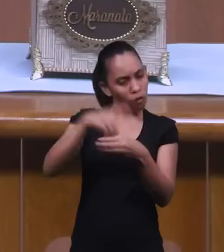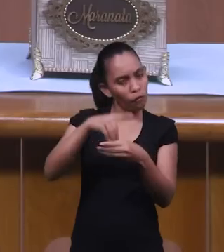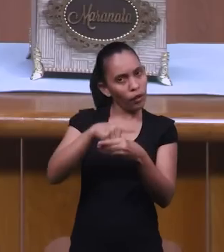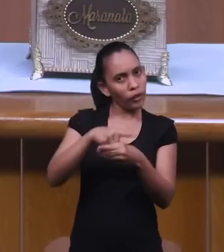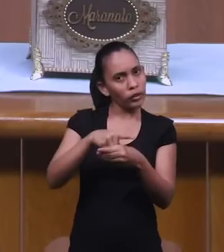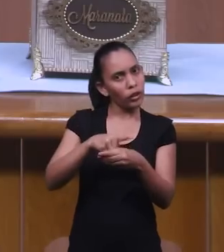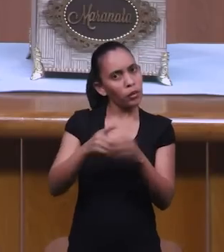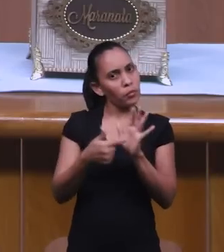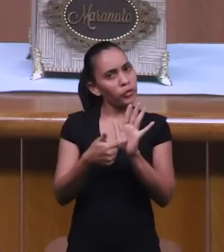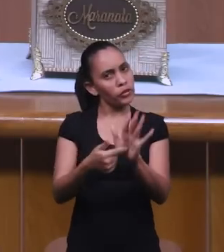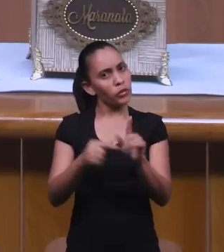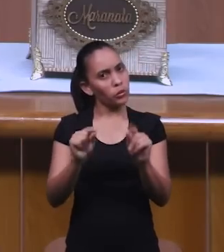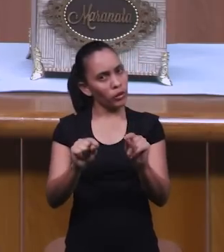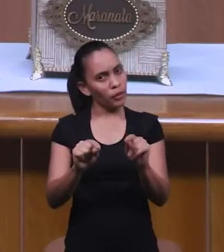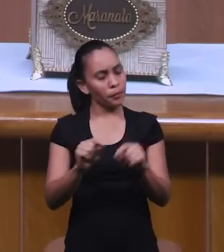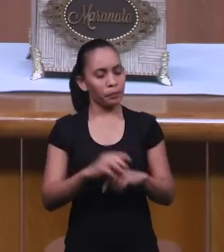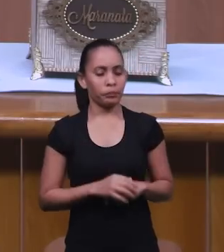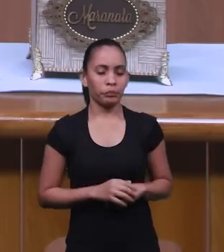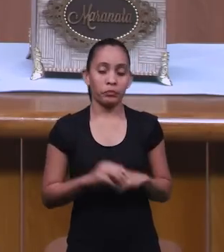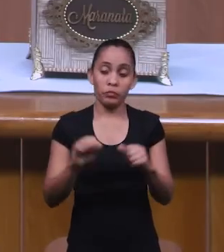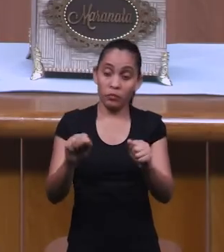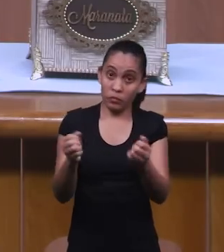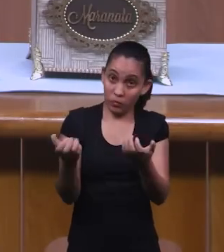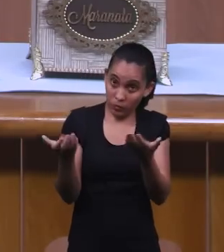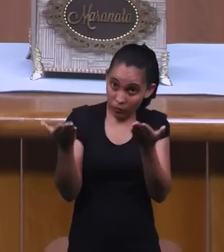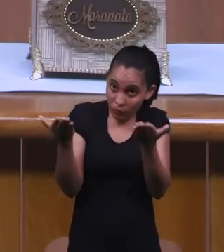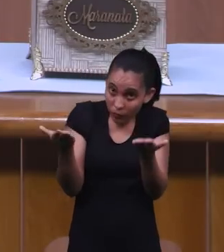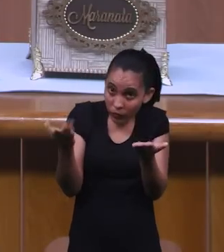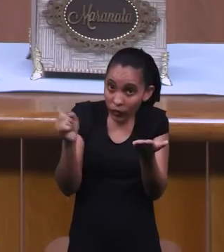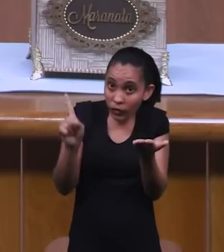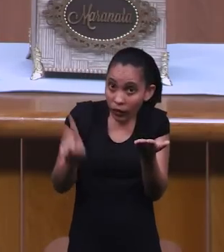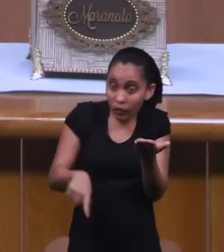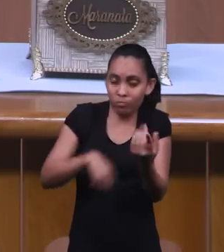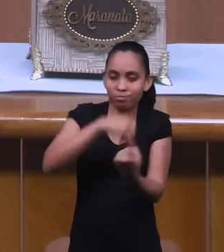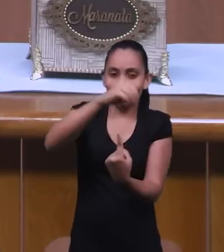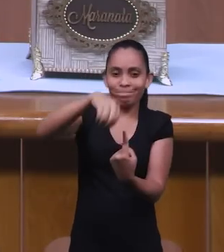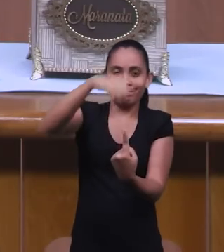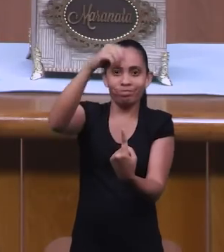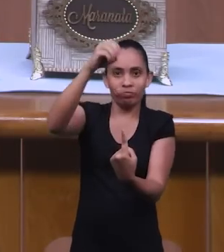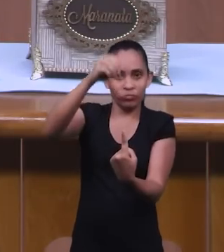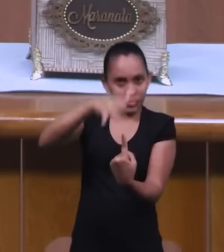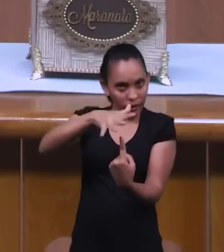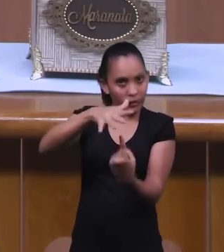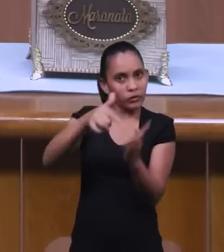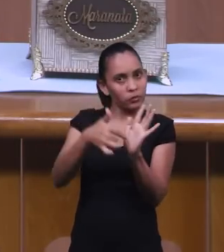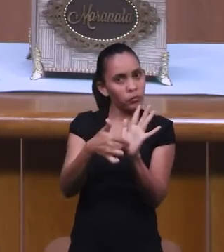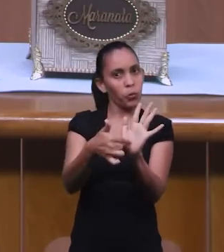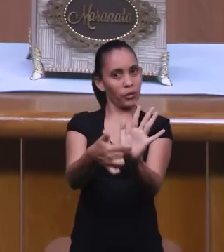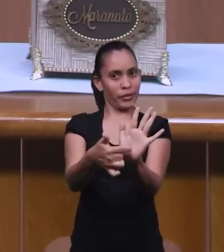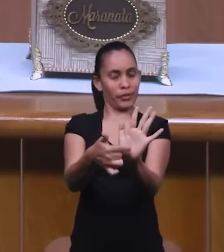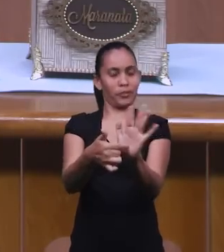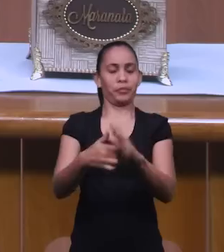ele está dizendo que a oferta é meio de graça. O endereço do texto está aqui.